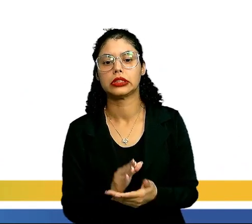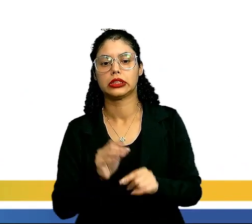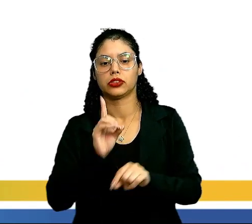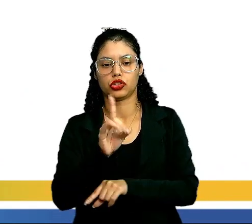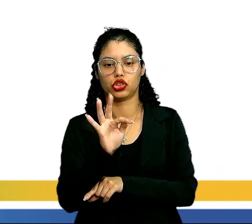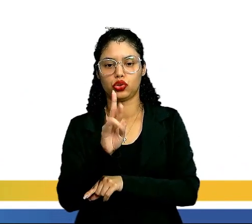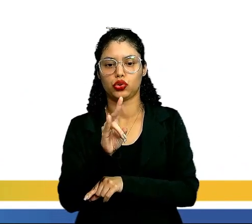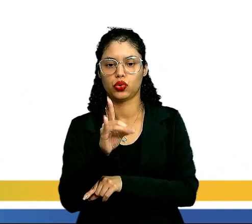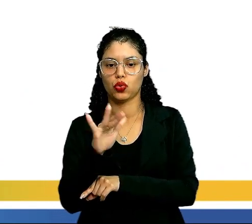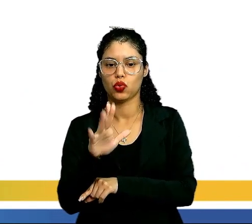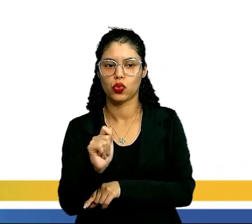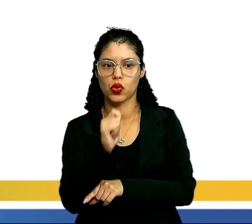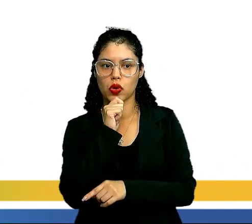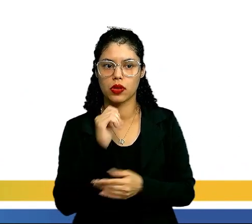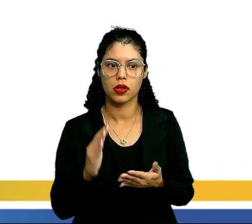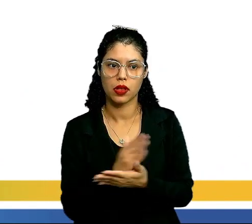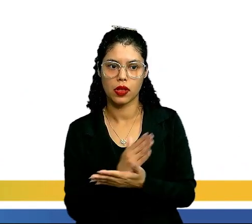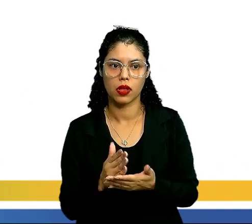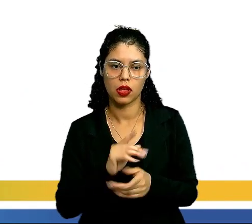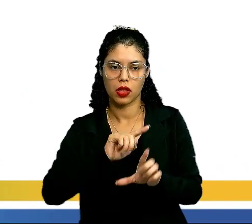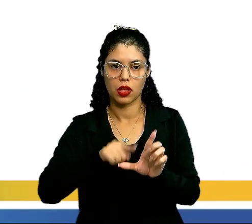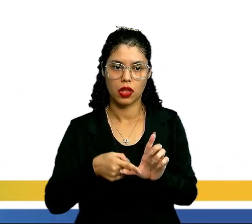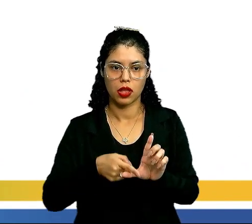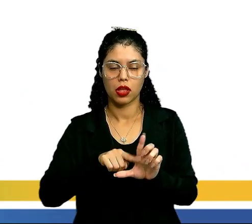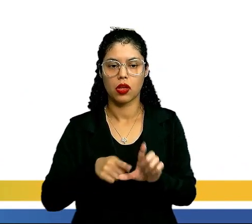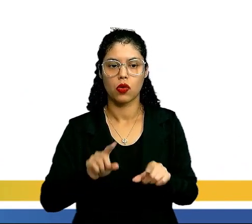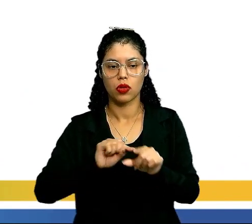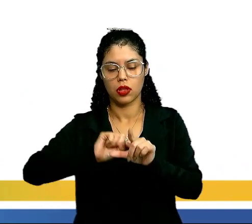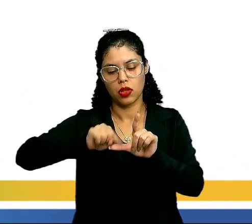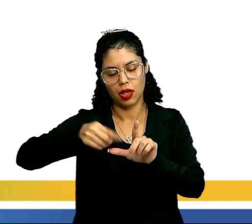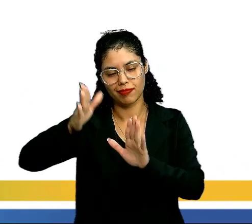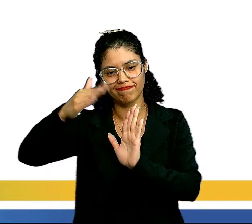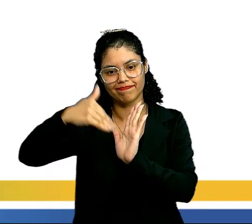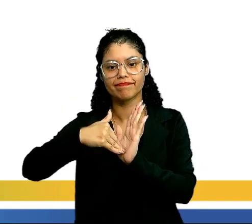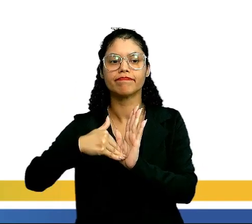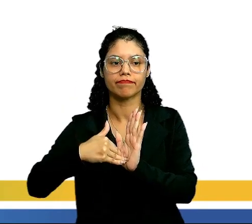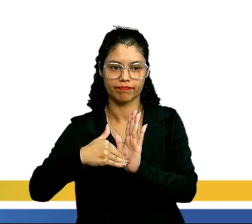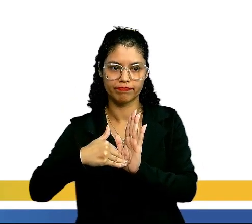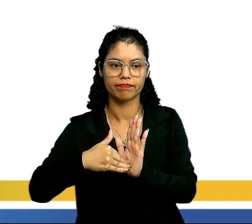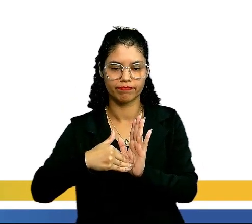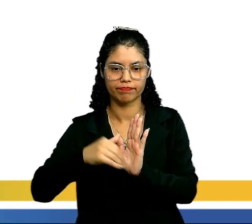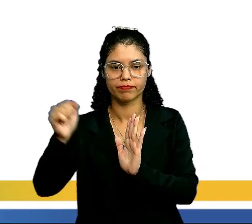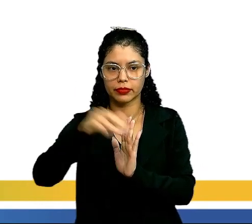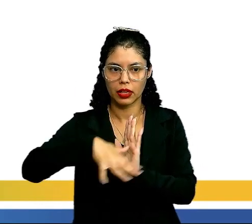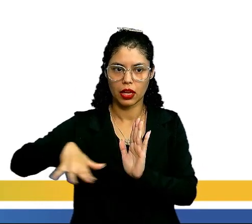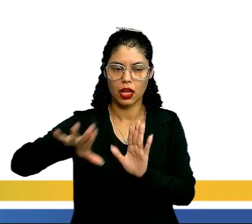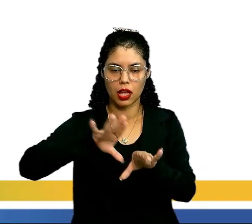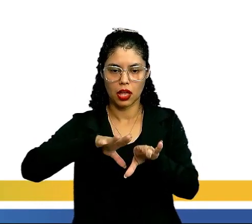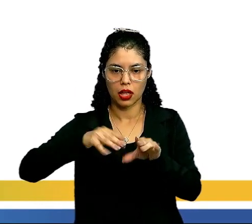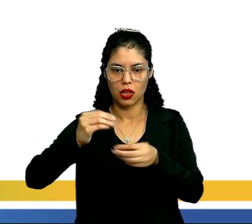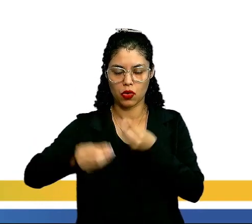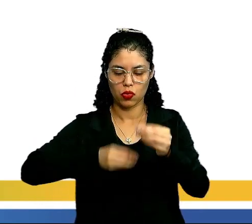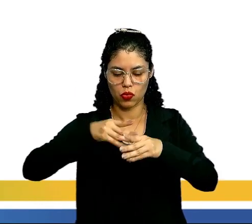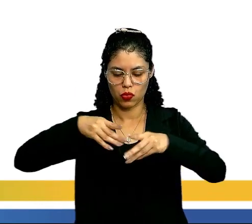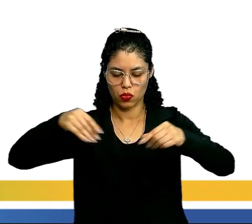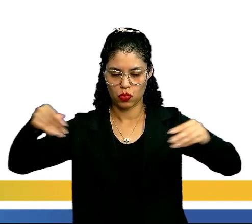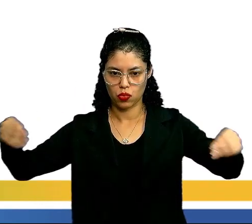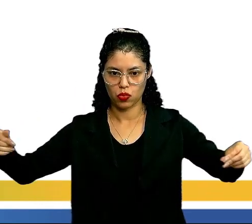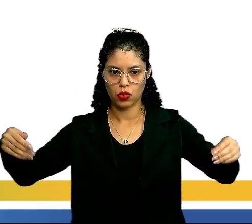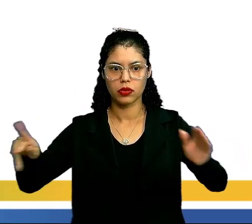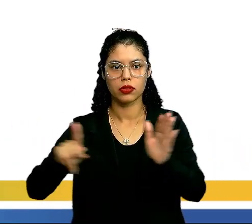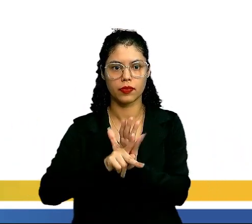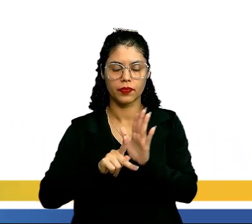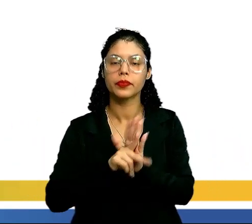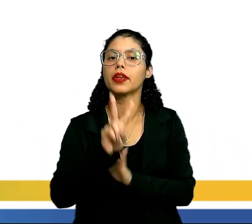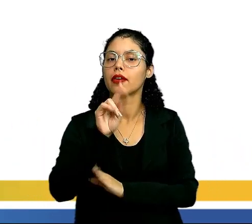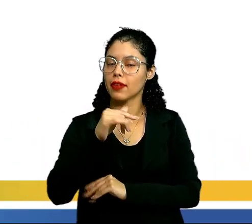distorções, sejam elas na área, na forma ou até mesmo no ângulo. Até mesmo a projeção de